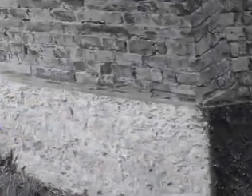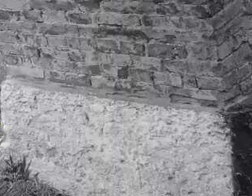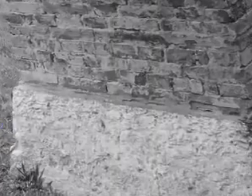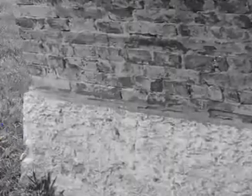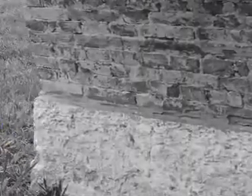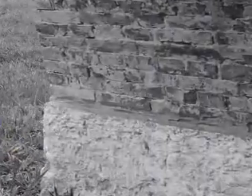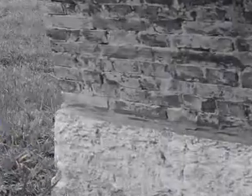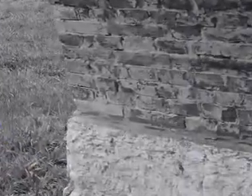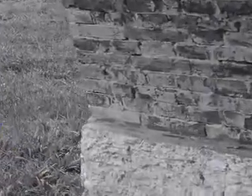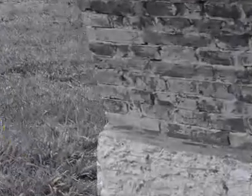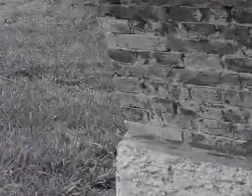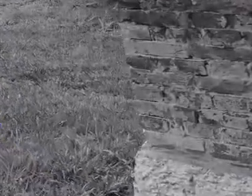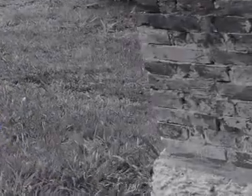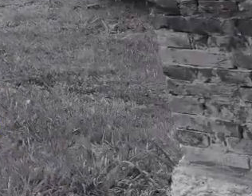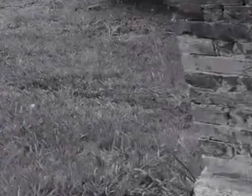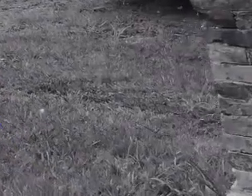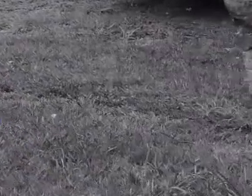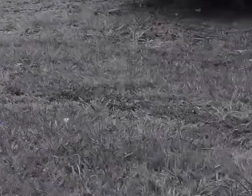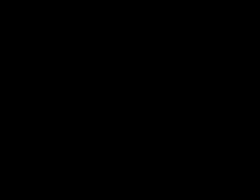da